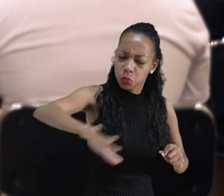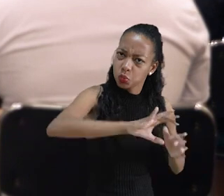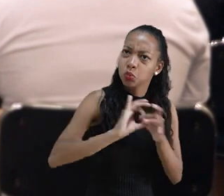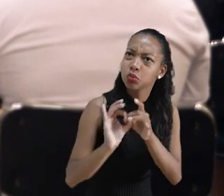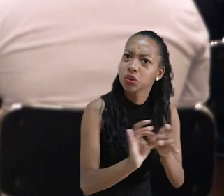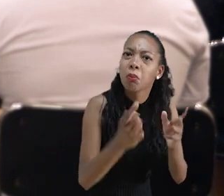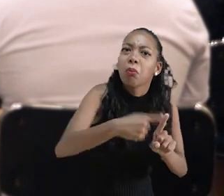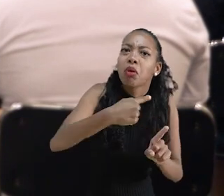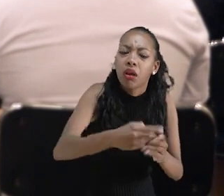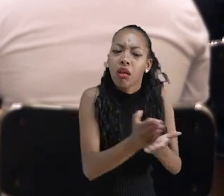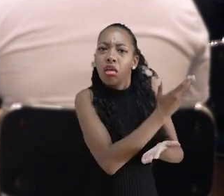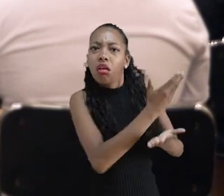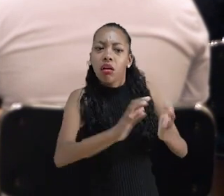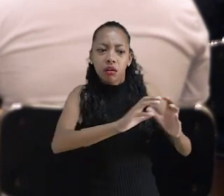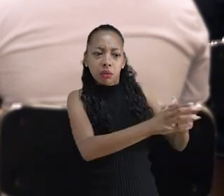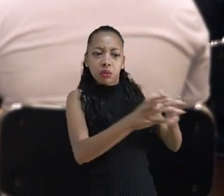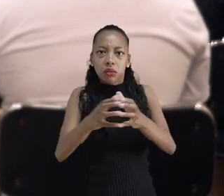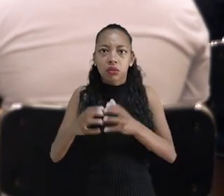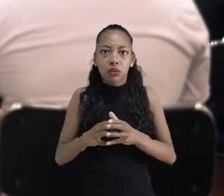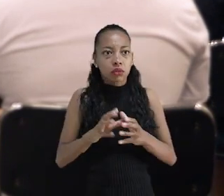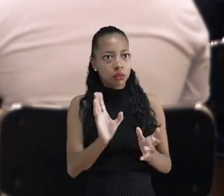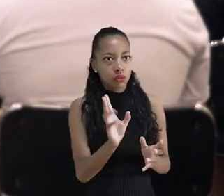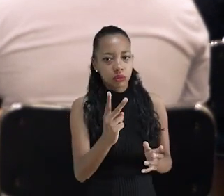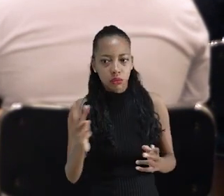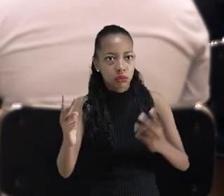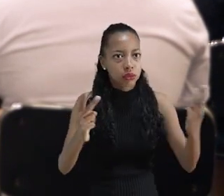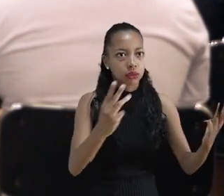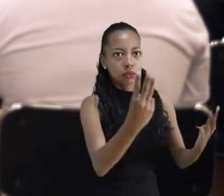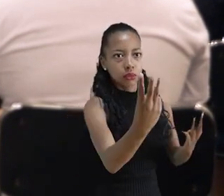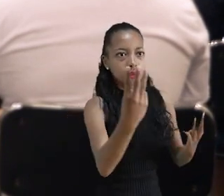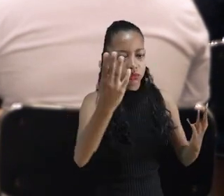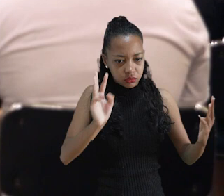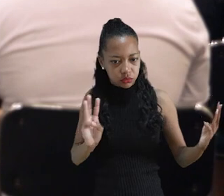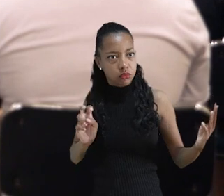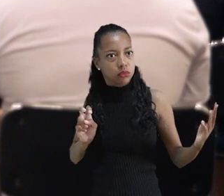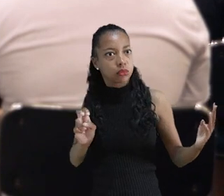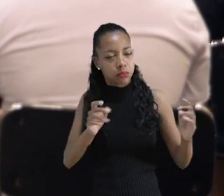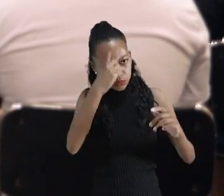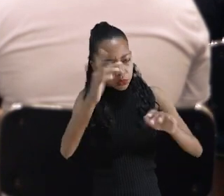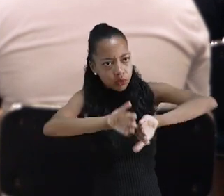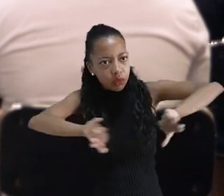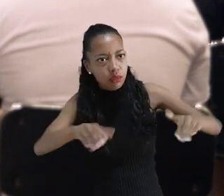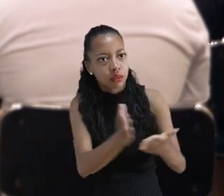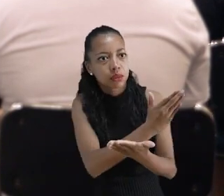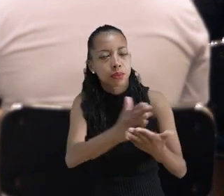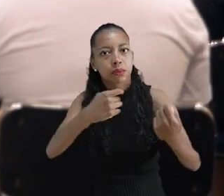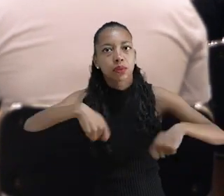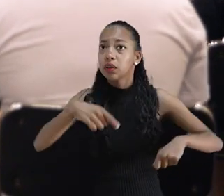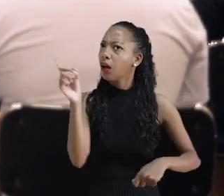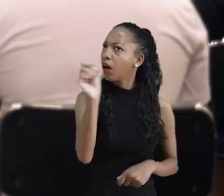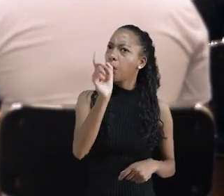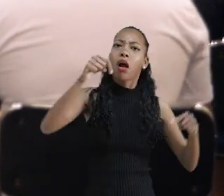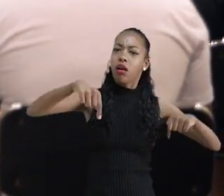os estudantes eles não não compreendem essa separação por grupos é tudo coletivo as decisões são coletivas o fazer é